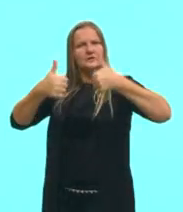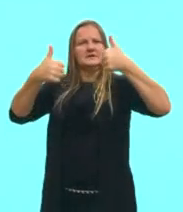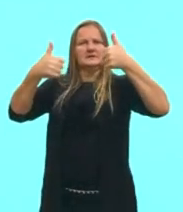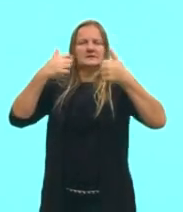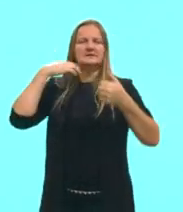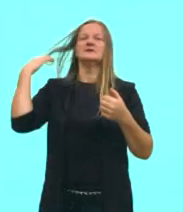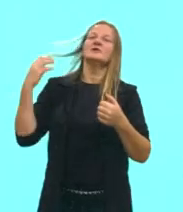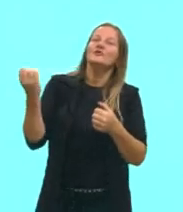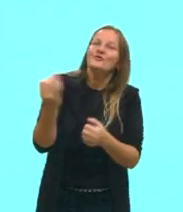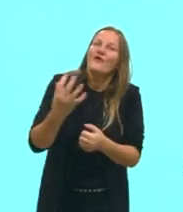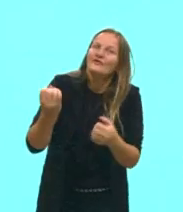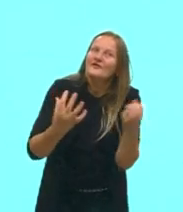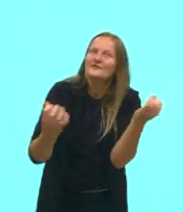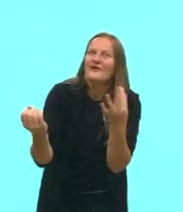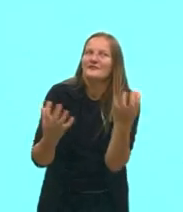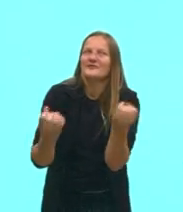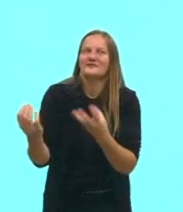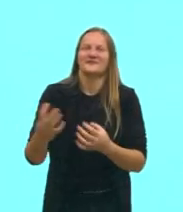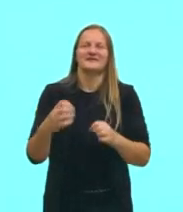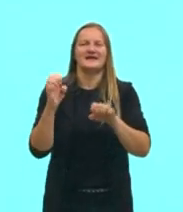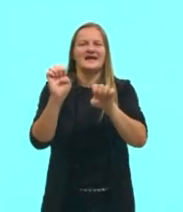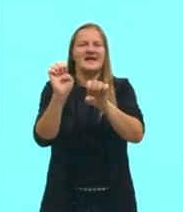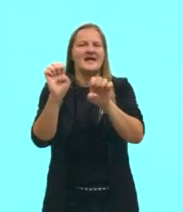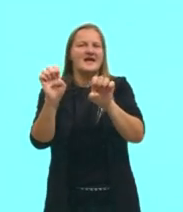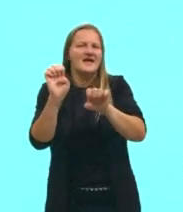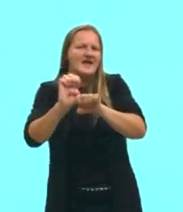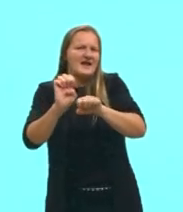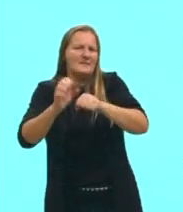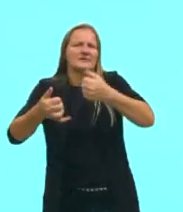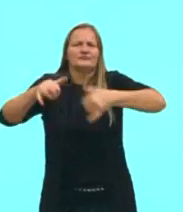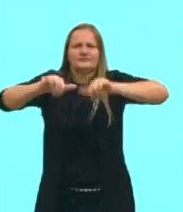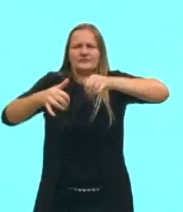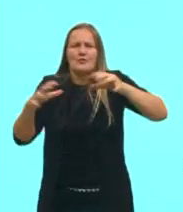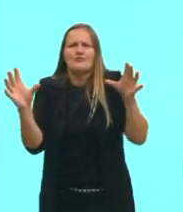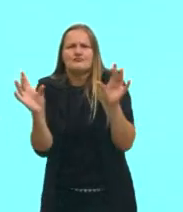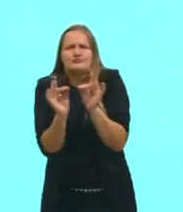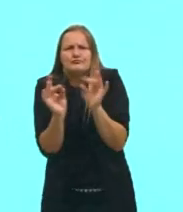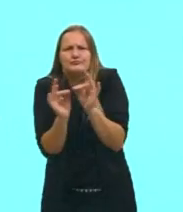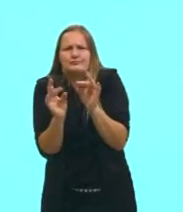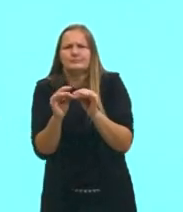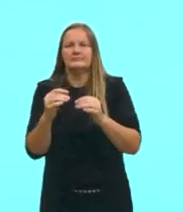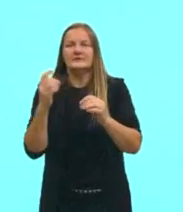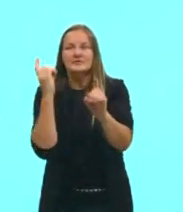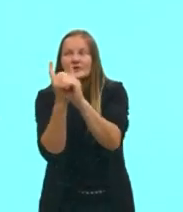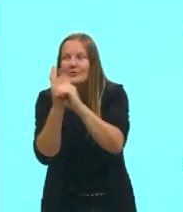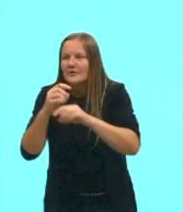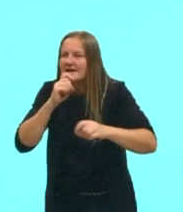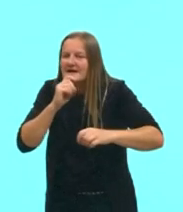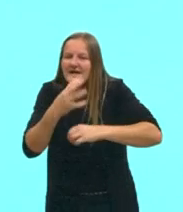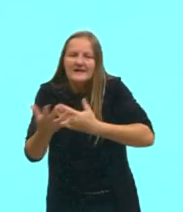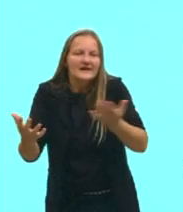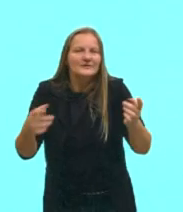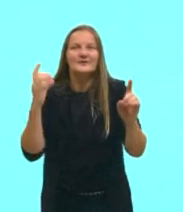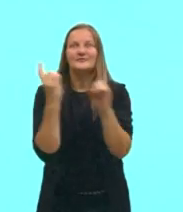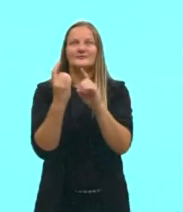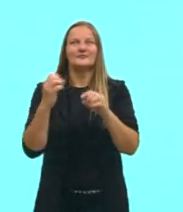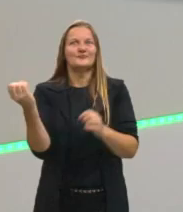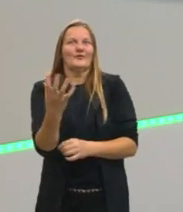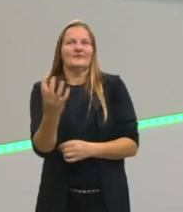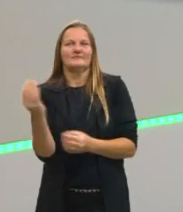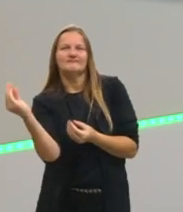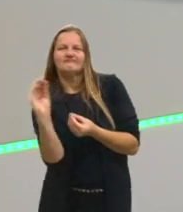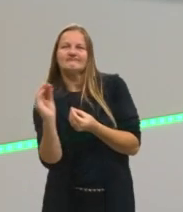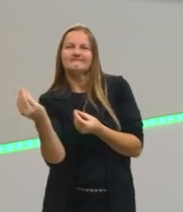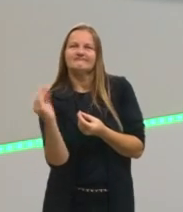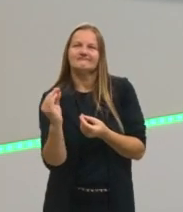novos elementos na natureza ou sintetizando novos elementos então ainda tem atualizações é importante quando se